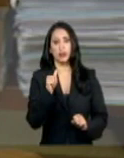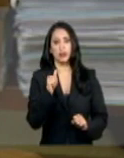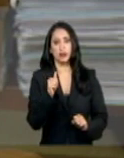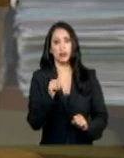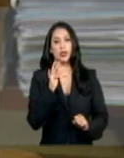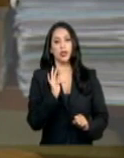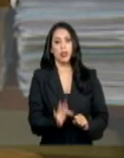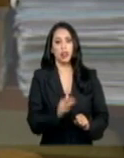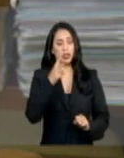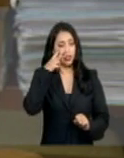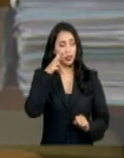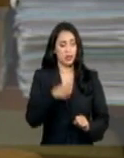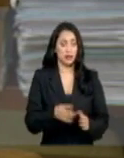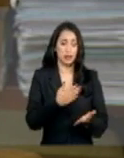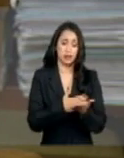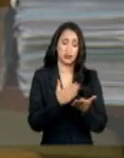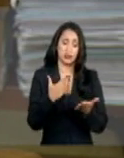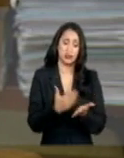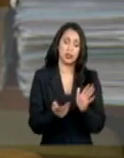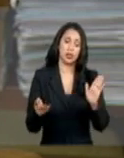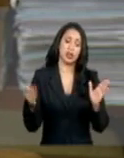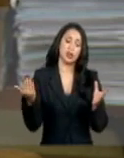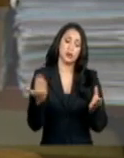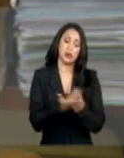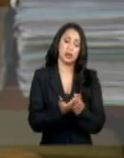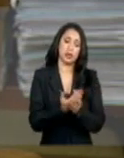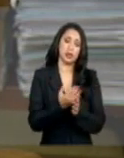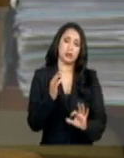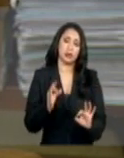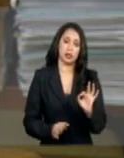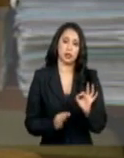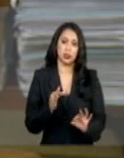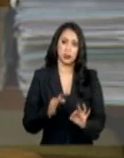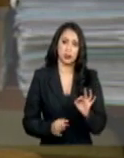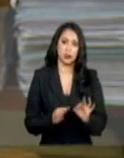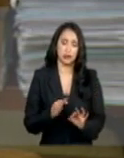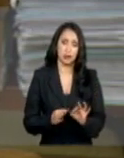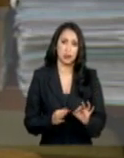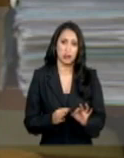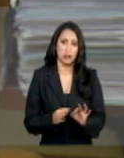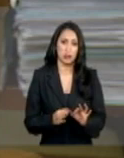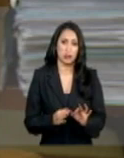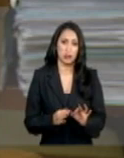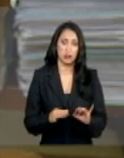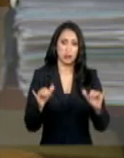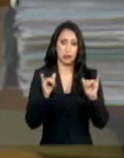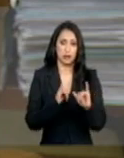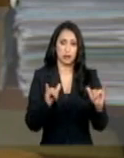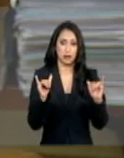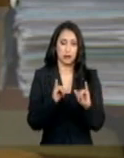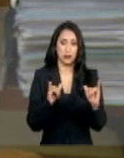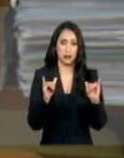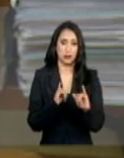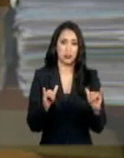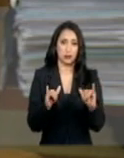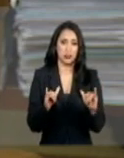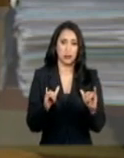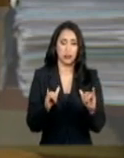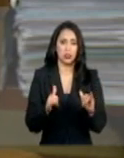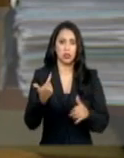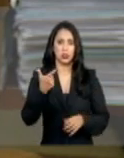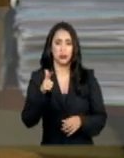ou de iniciar processos judiciais apenas colhem a informação provocam ou instruam os demais órgãos competentes